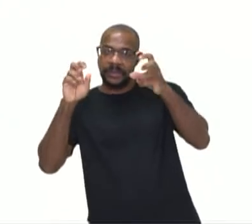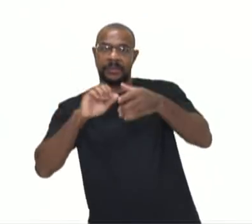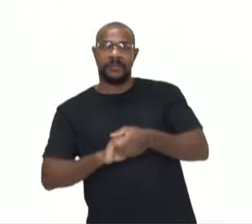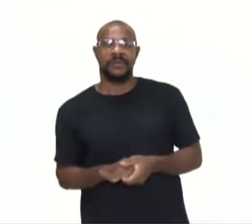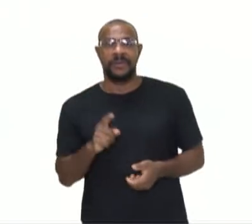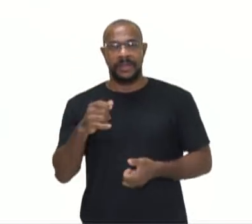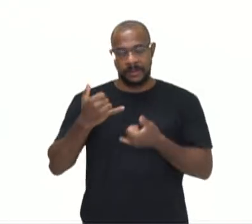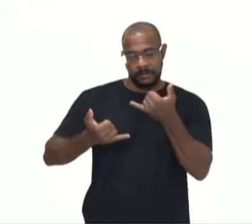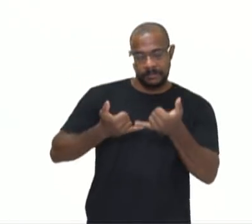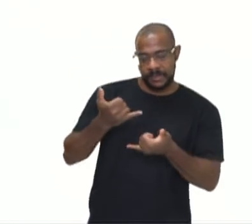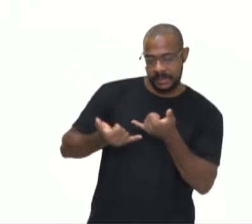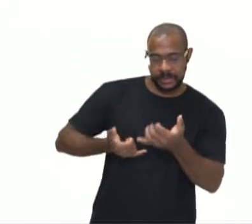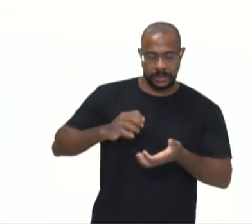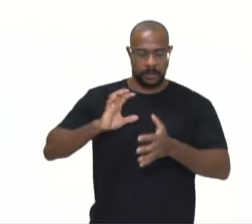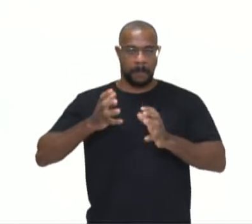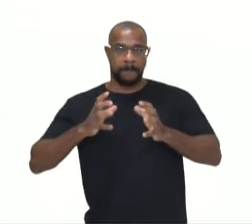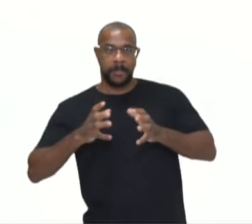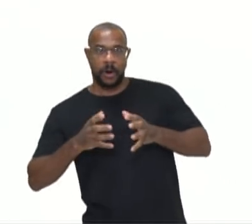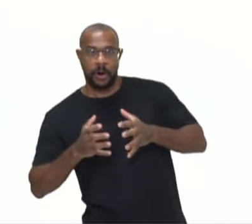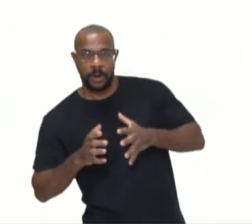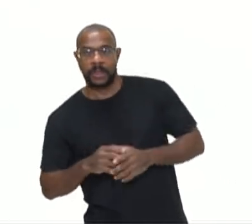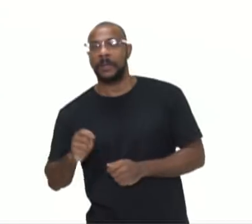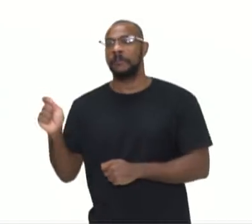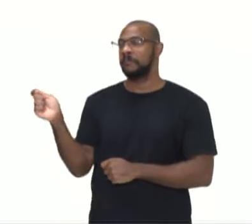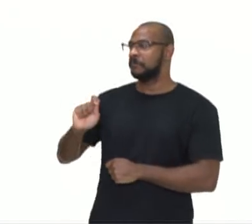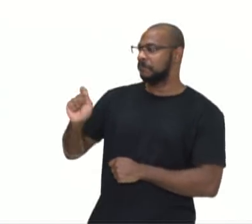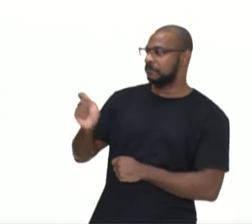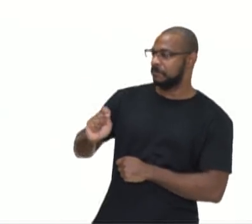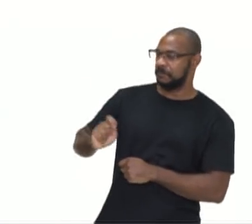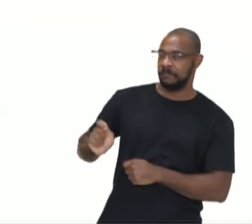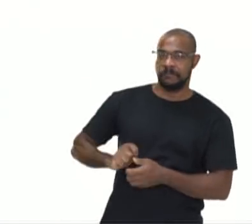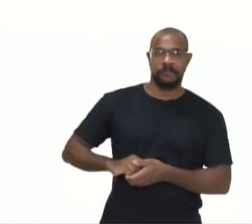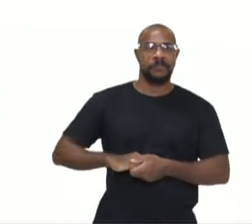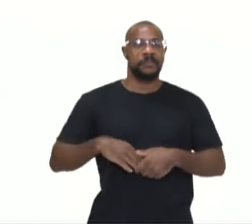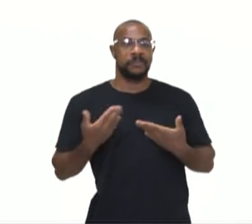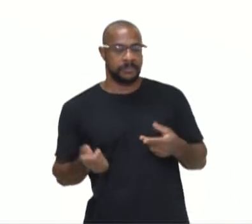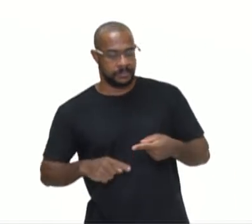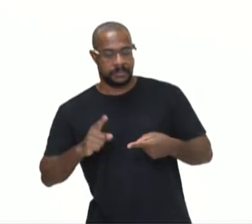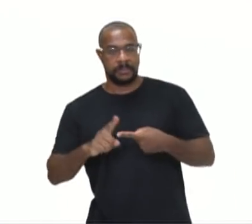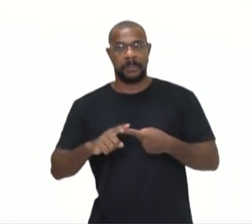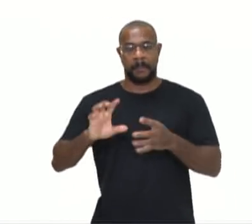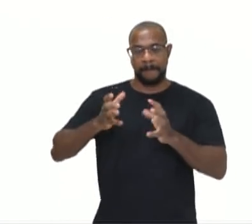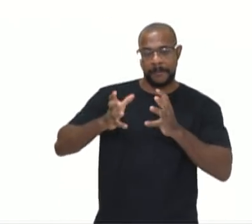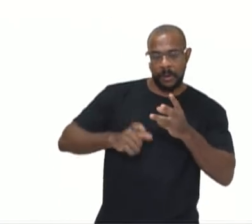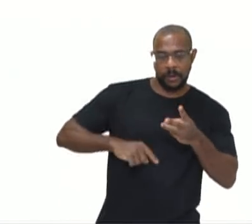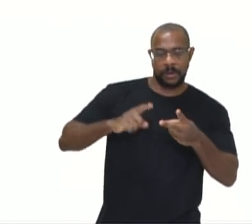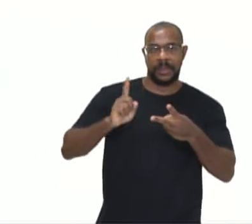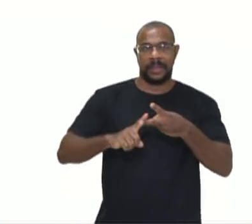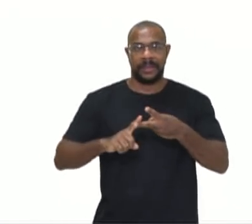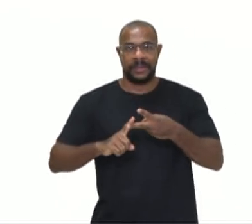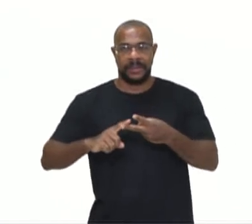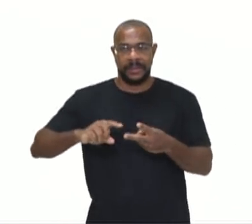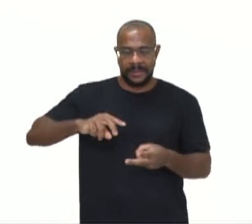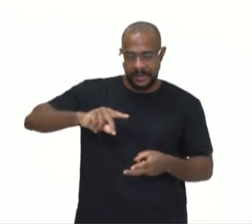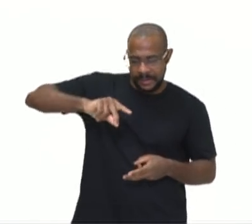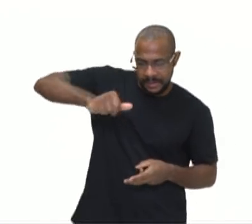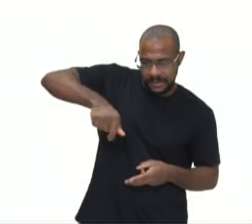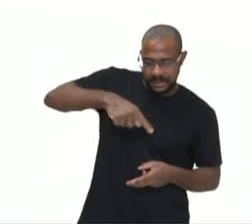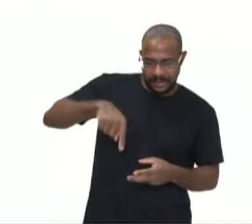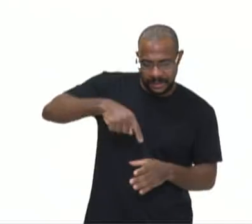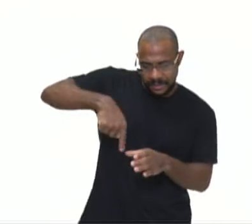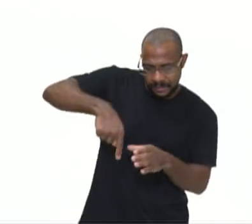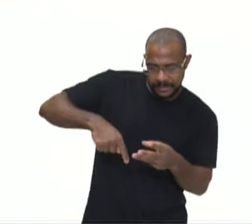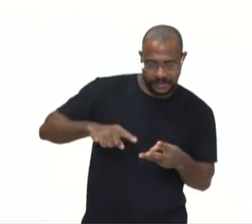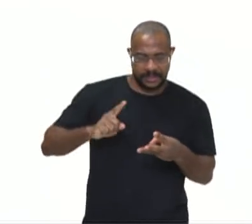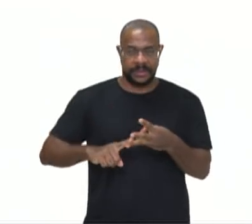bola, papagaio e peão. Só que bola, papagaio e peão, de tanto brincar, se